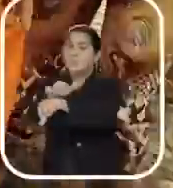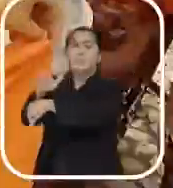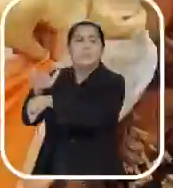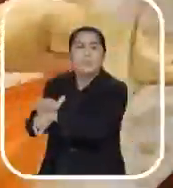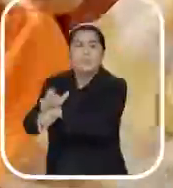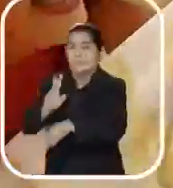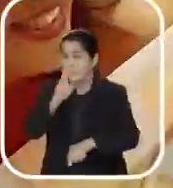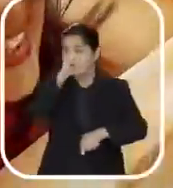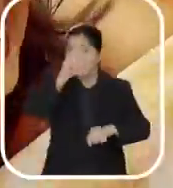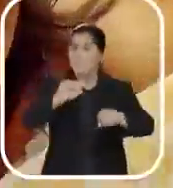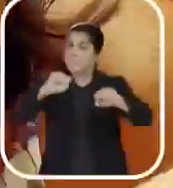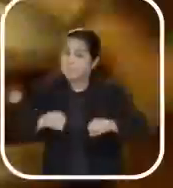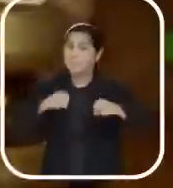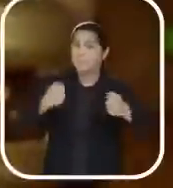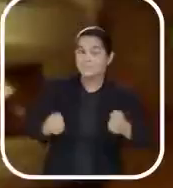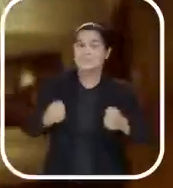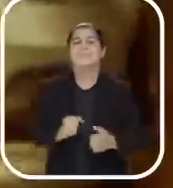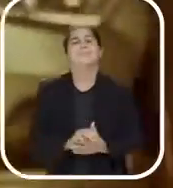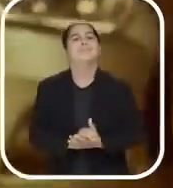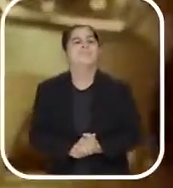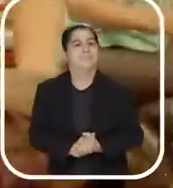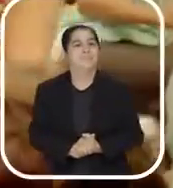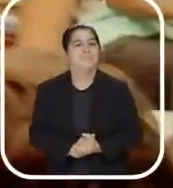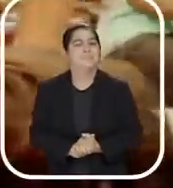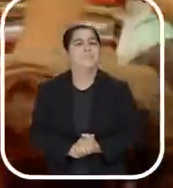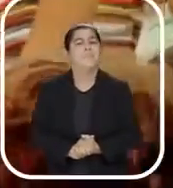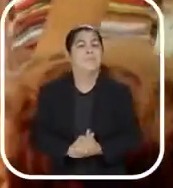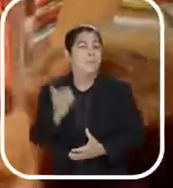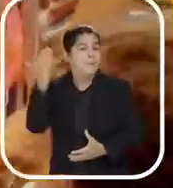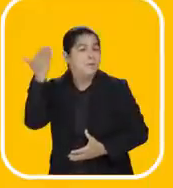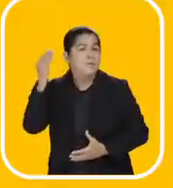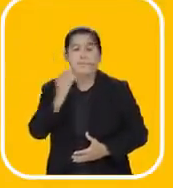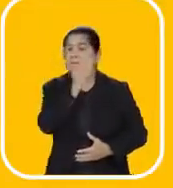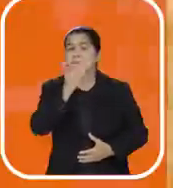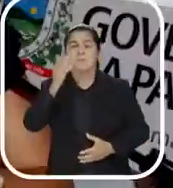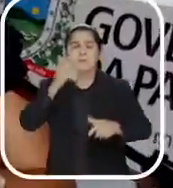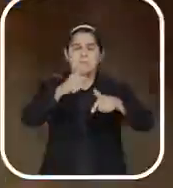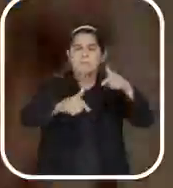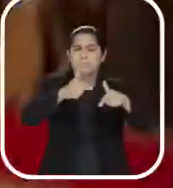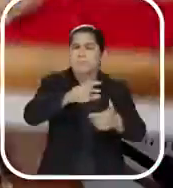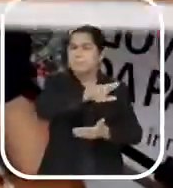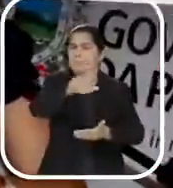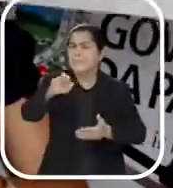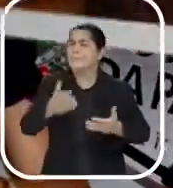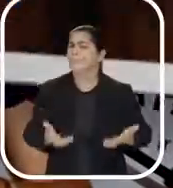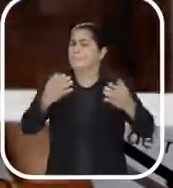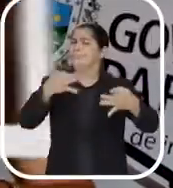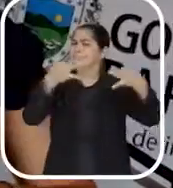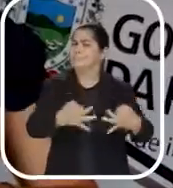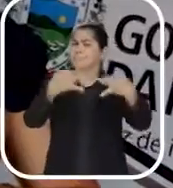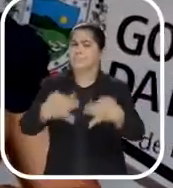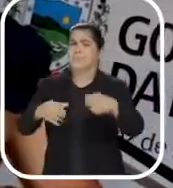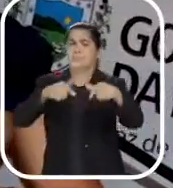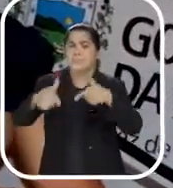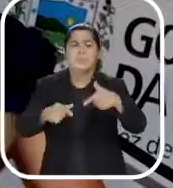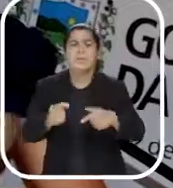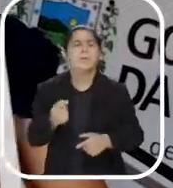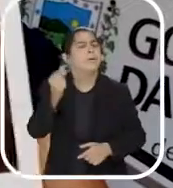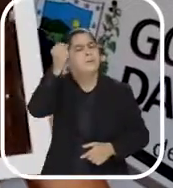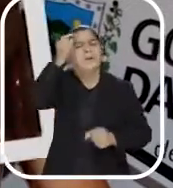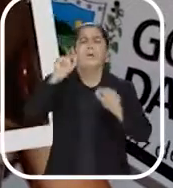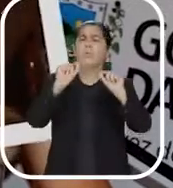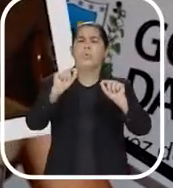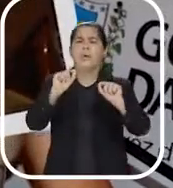Cida é cidade humana. Cida é força, garra e gana. Por onde passou, Cida fez a diferença. Ela